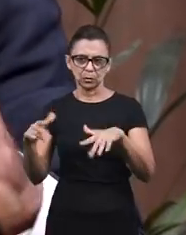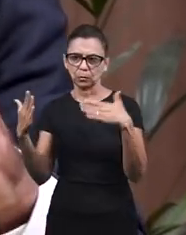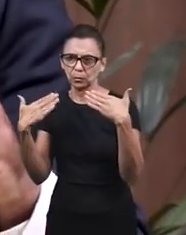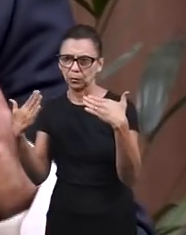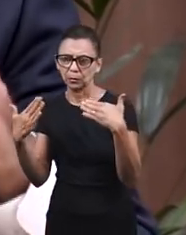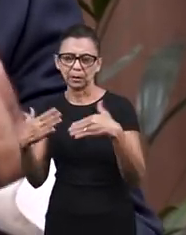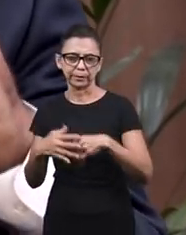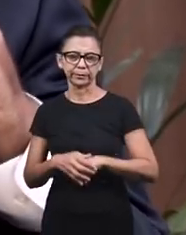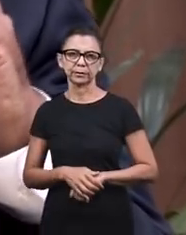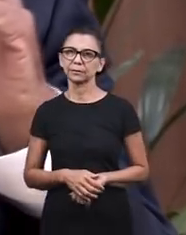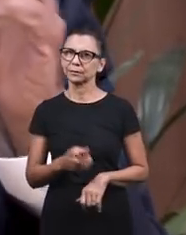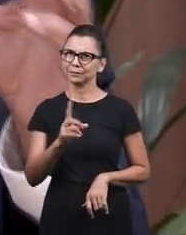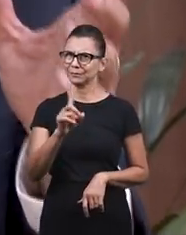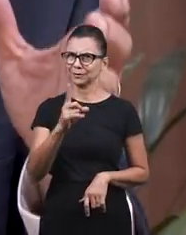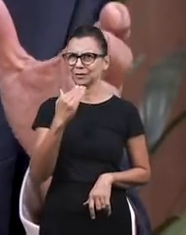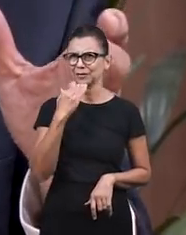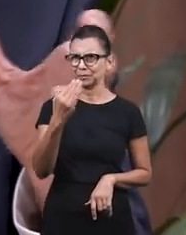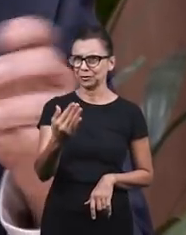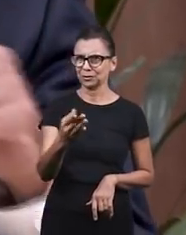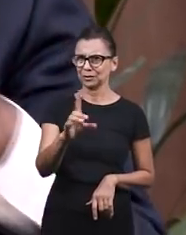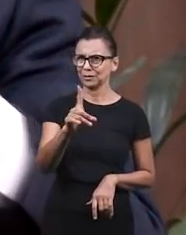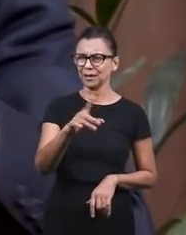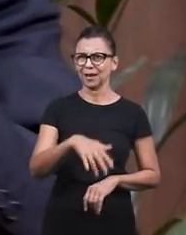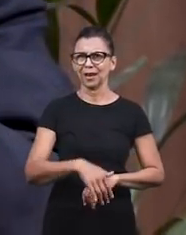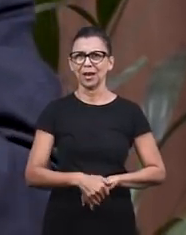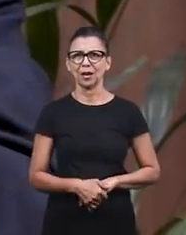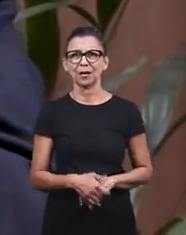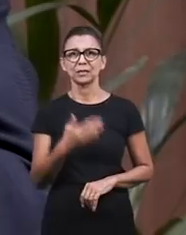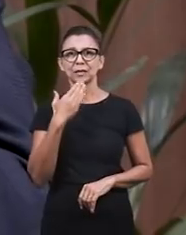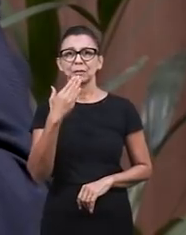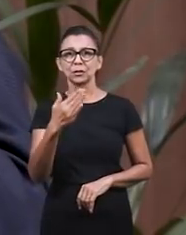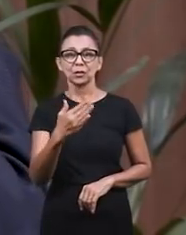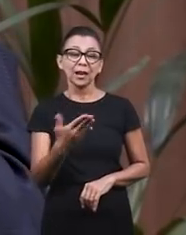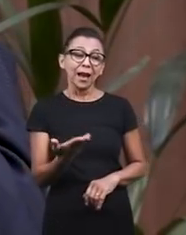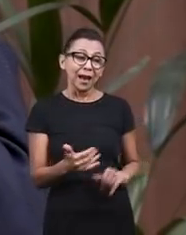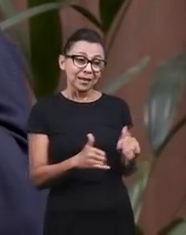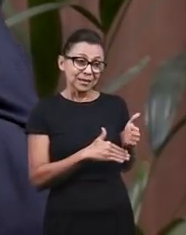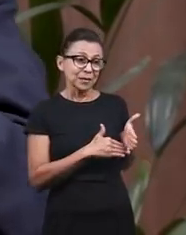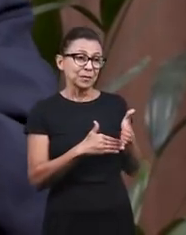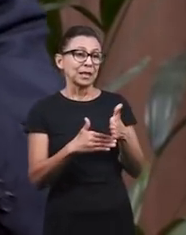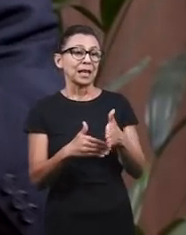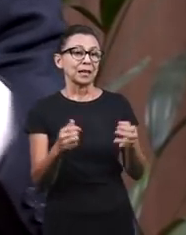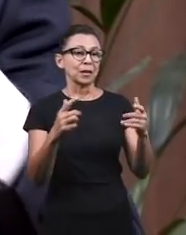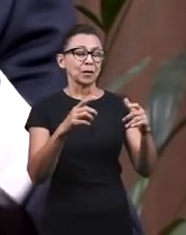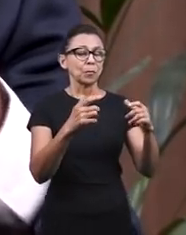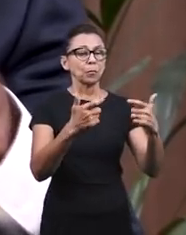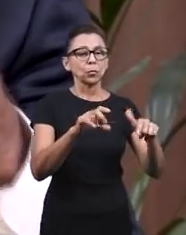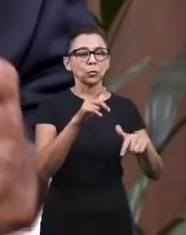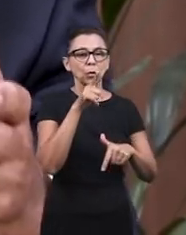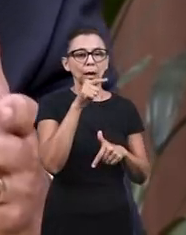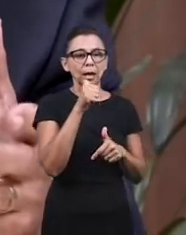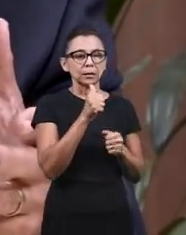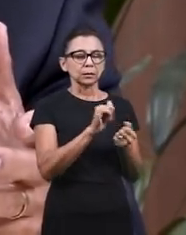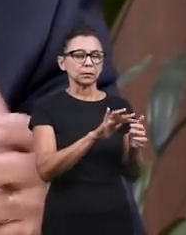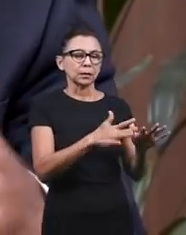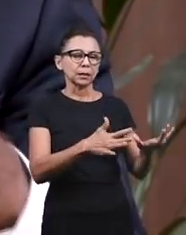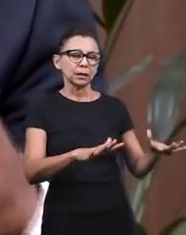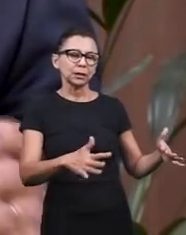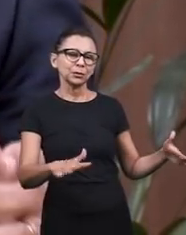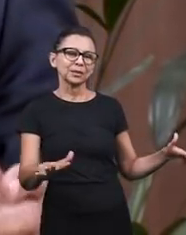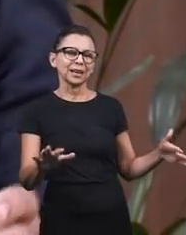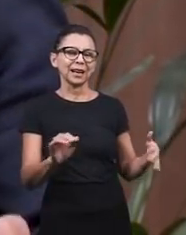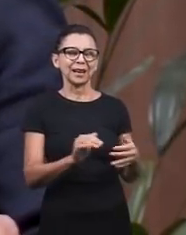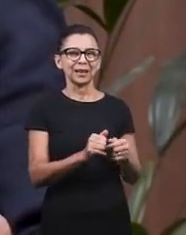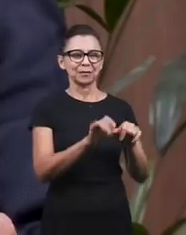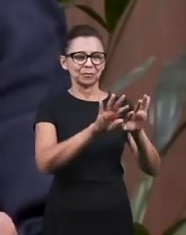Não, me leva para um lugar onde tem umas videiras, águas tranquilas, né? Uma mesa farta, me